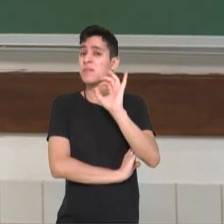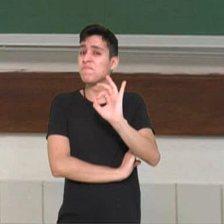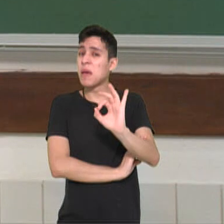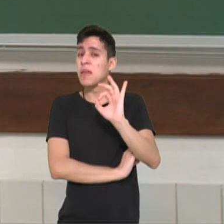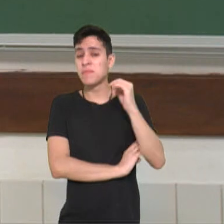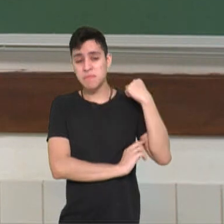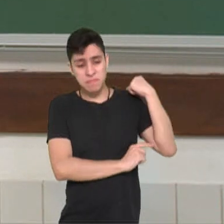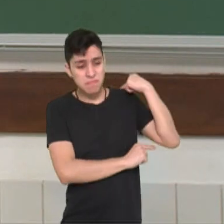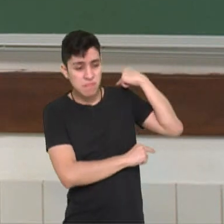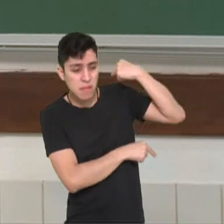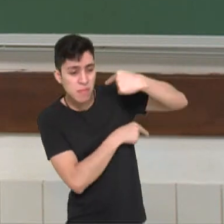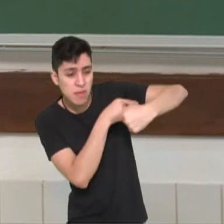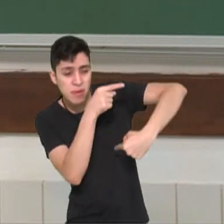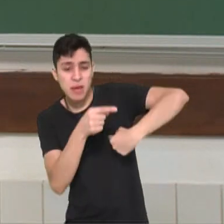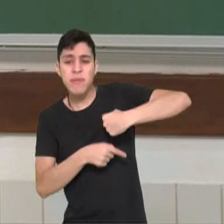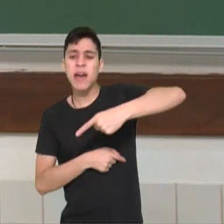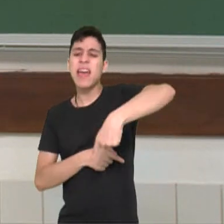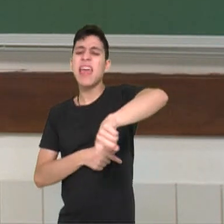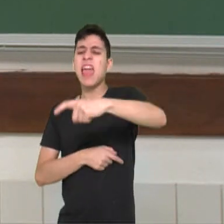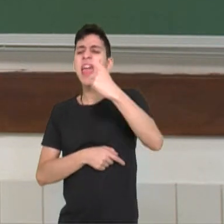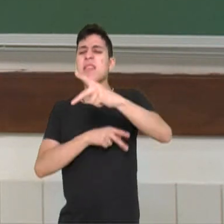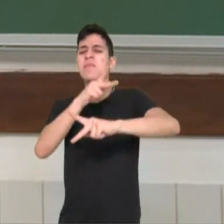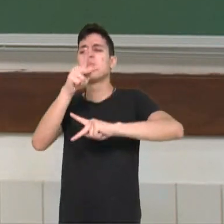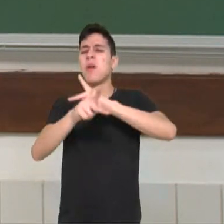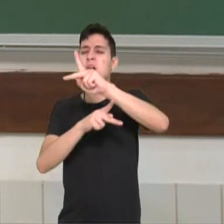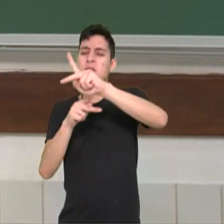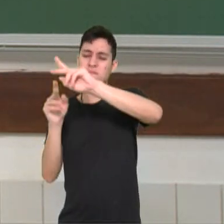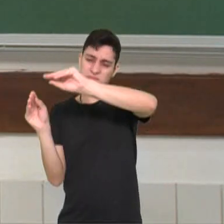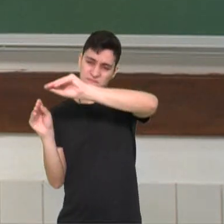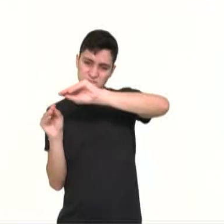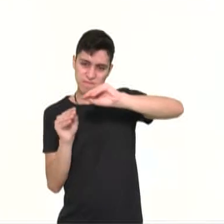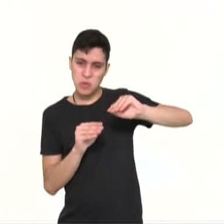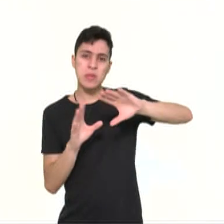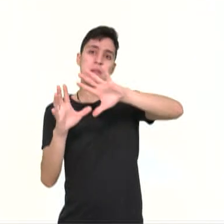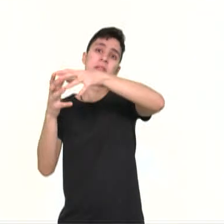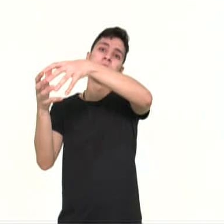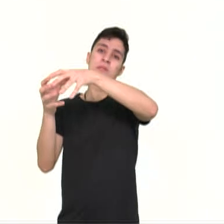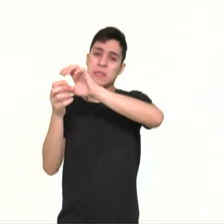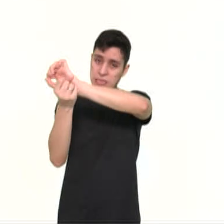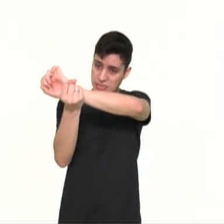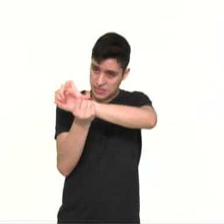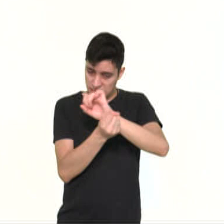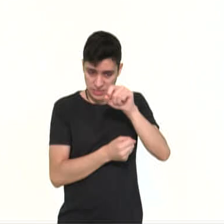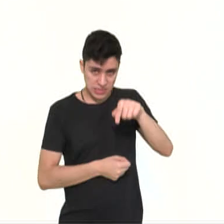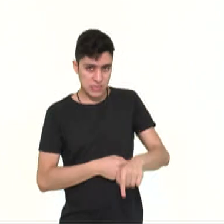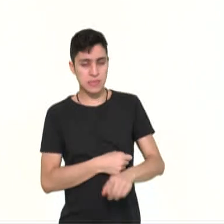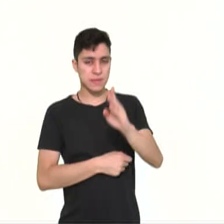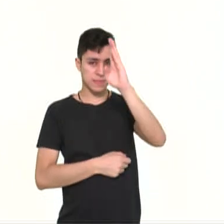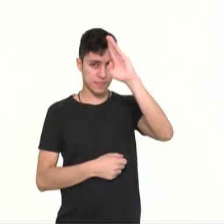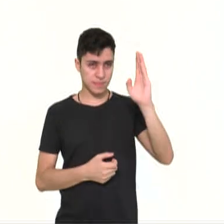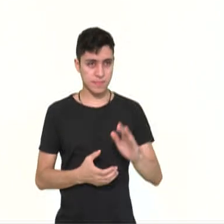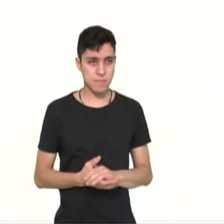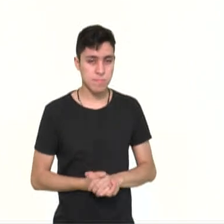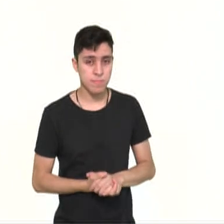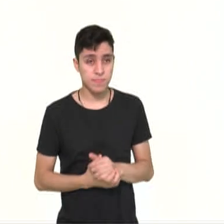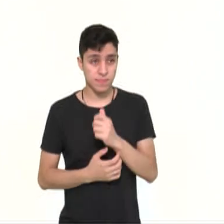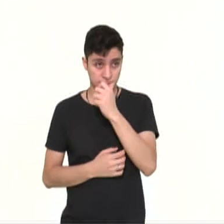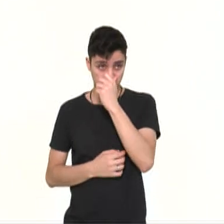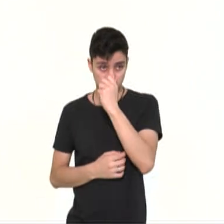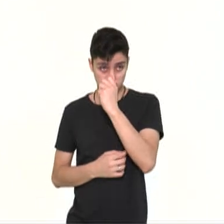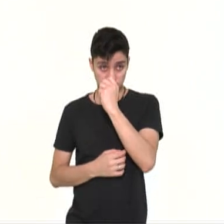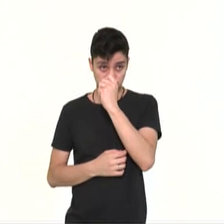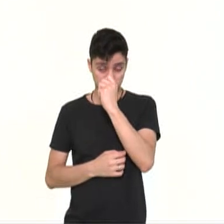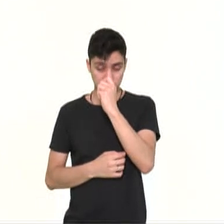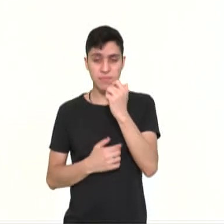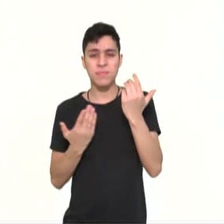descendentes desses povos que vieram para cá também. Bom, a cultura africana ela vai influenciar então diretamente a cultura brasileira,